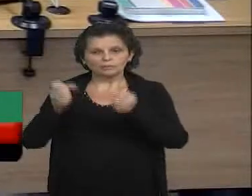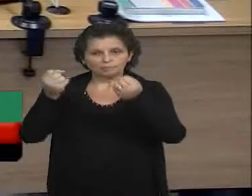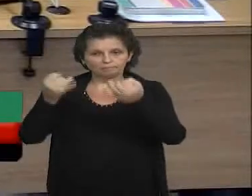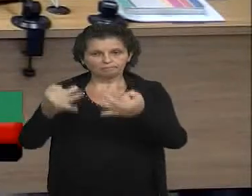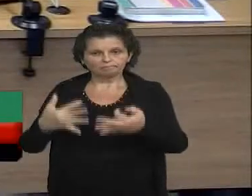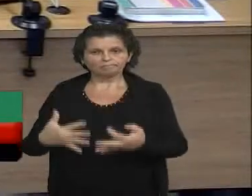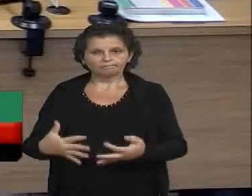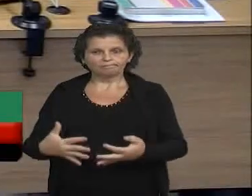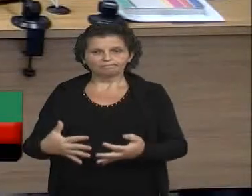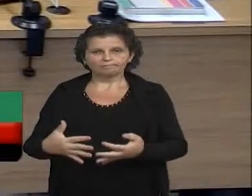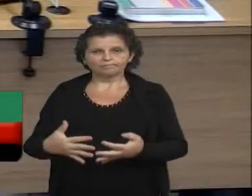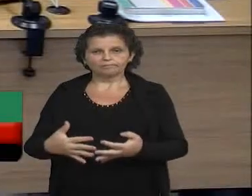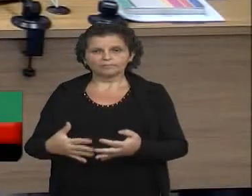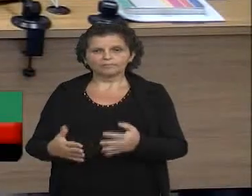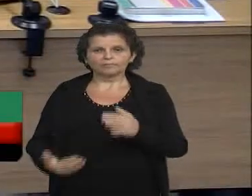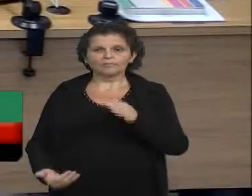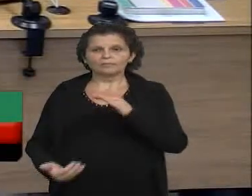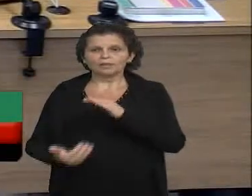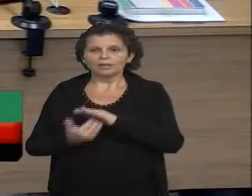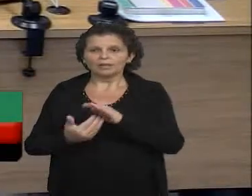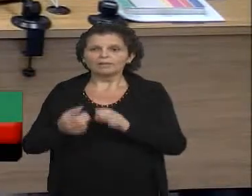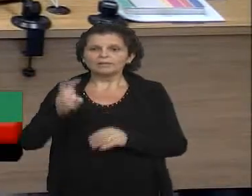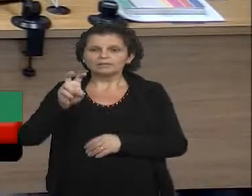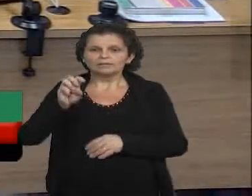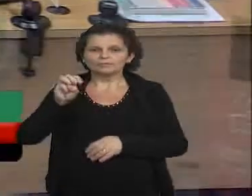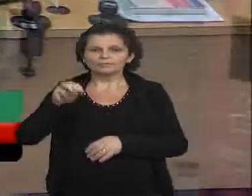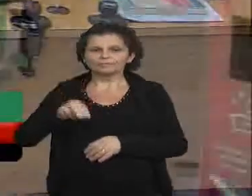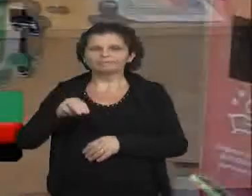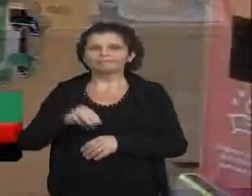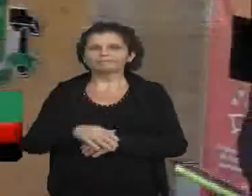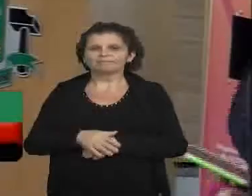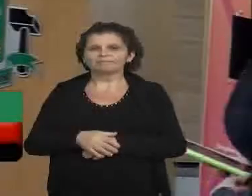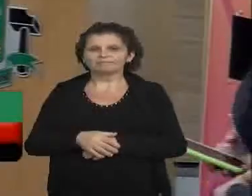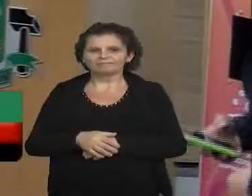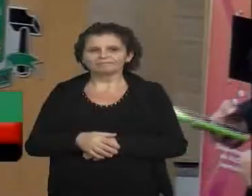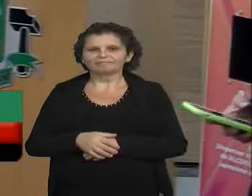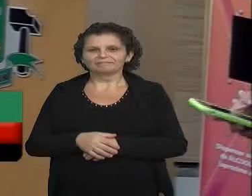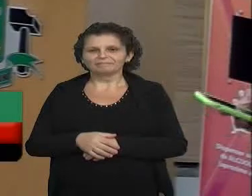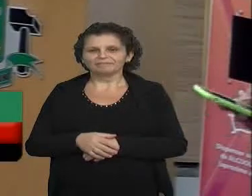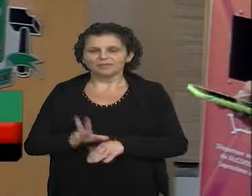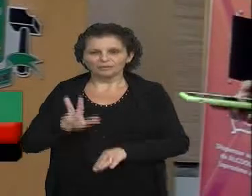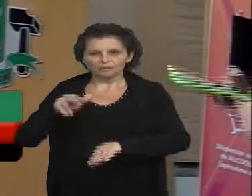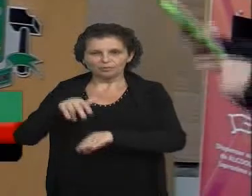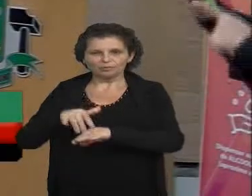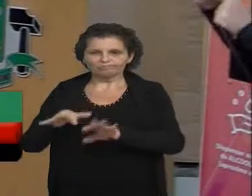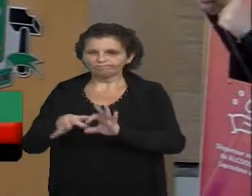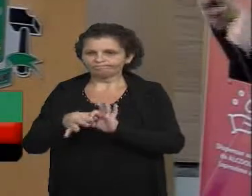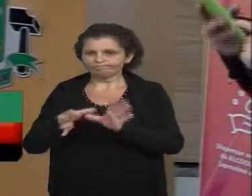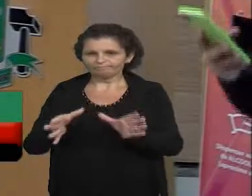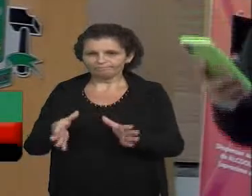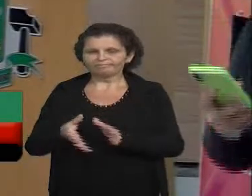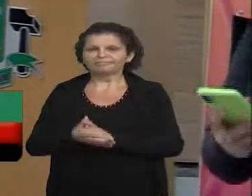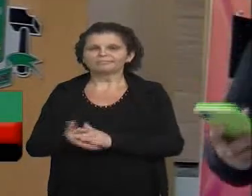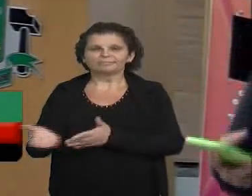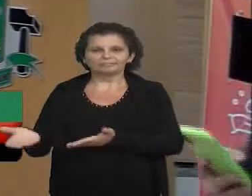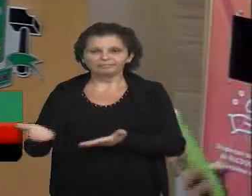vereador, Vossa Excelência tem 5 minutos. A tribuna está à sua disposição.